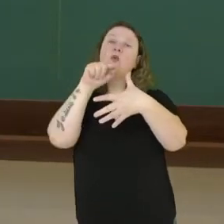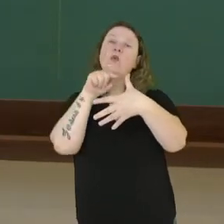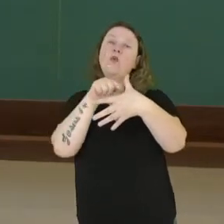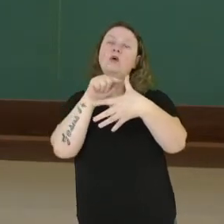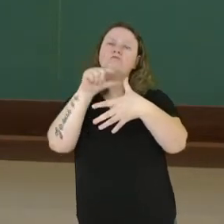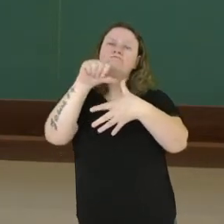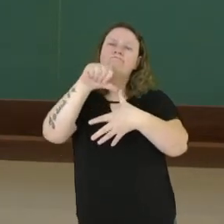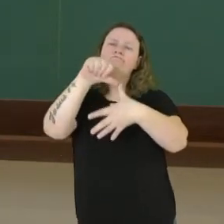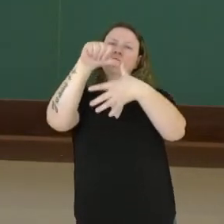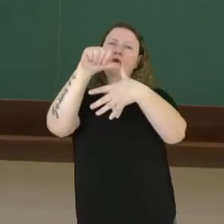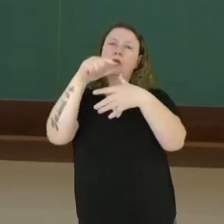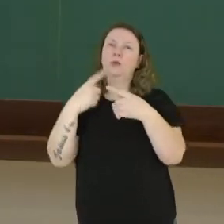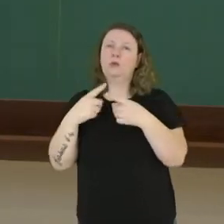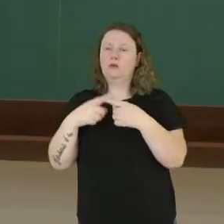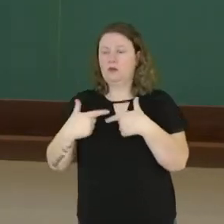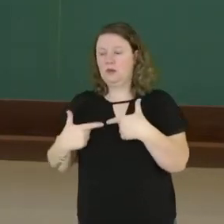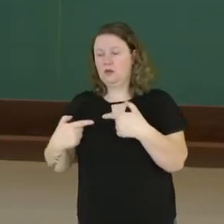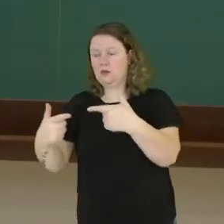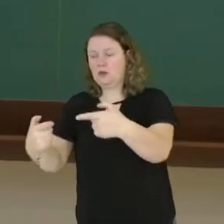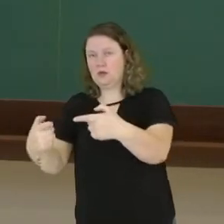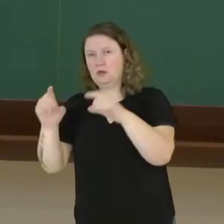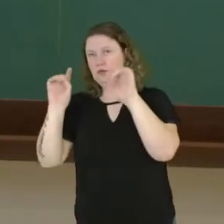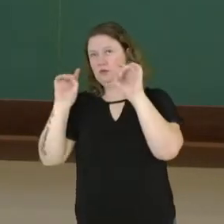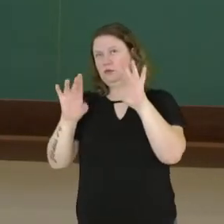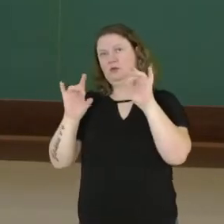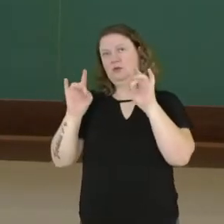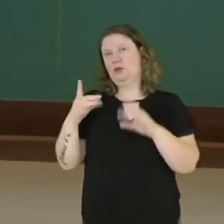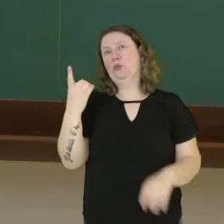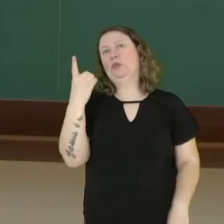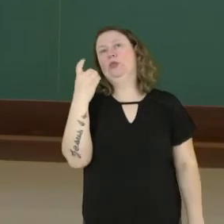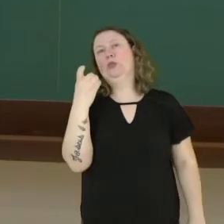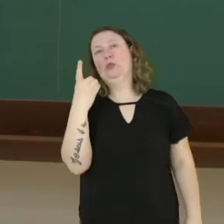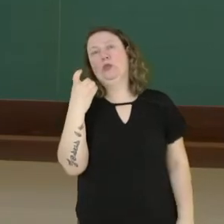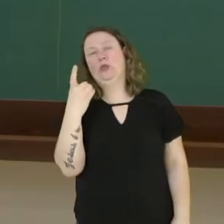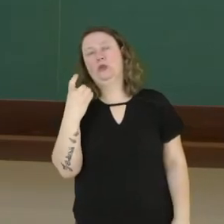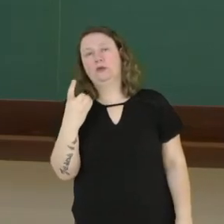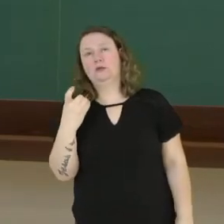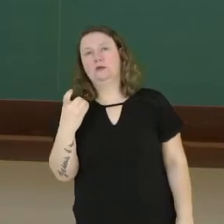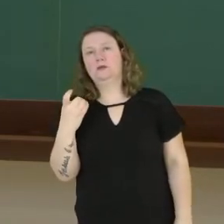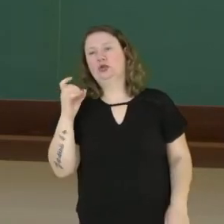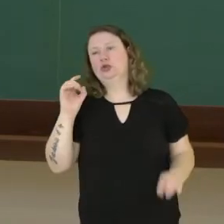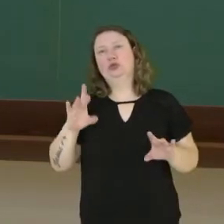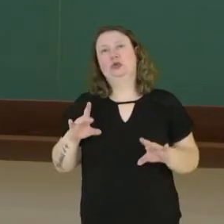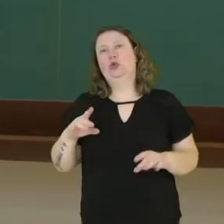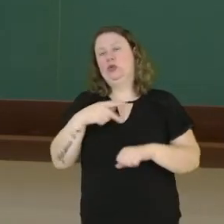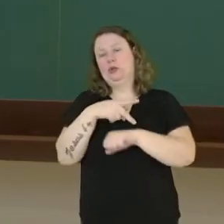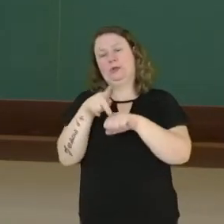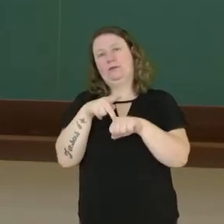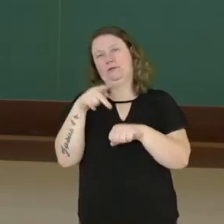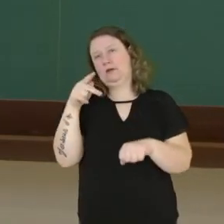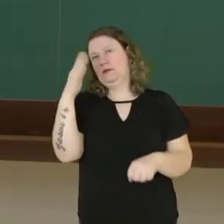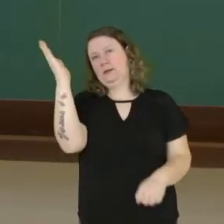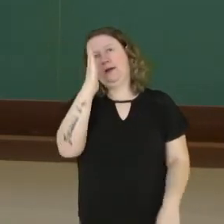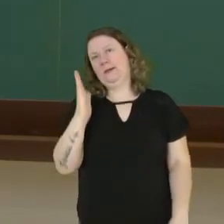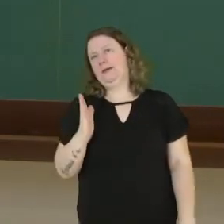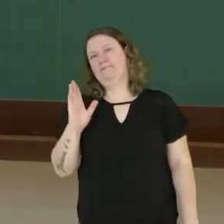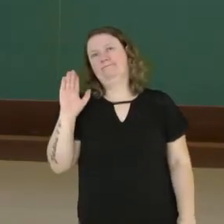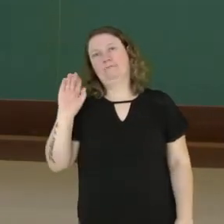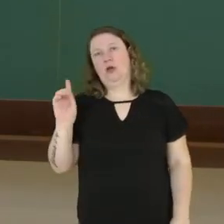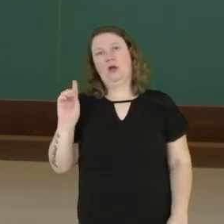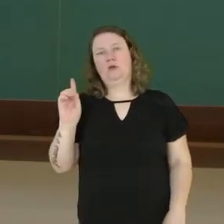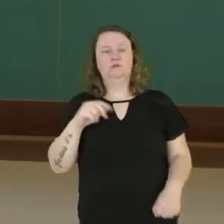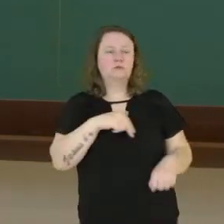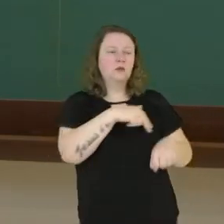ela não vai envolver unicamente, como nós já estamos vendo aqui, o Brasil. Ela vai envolver outras